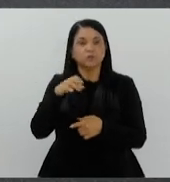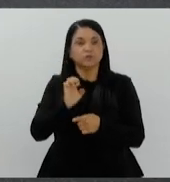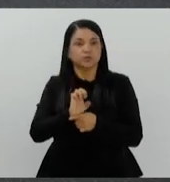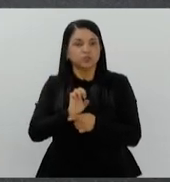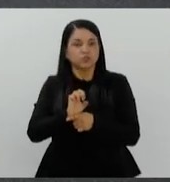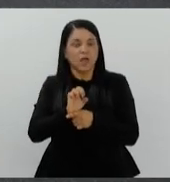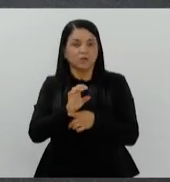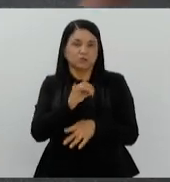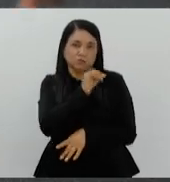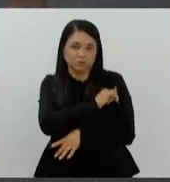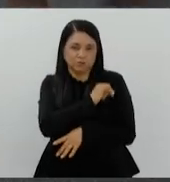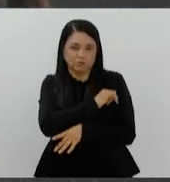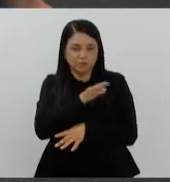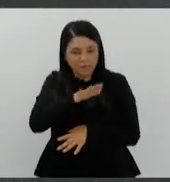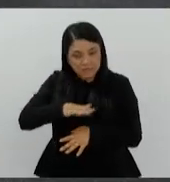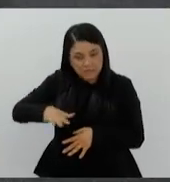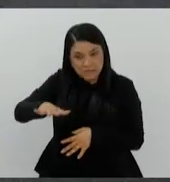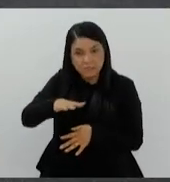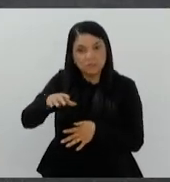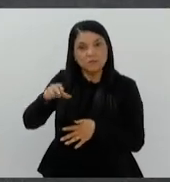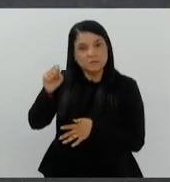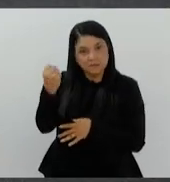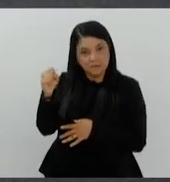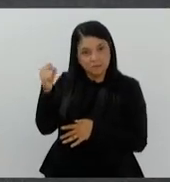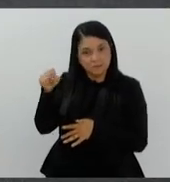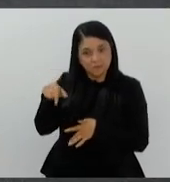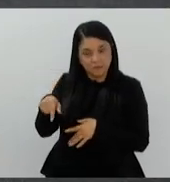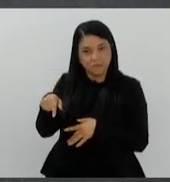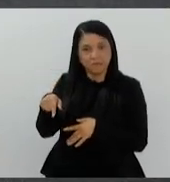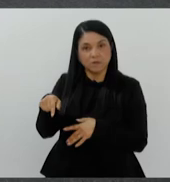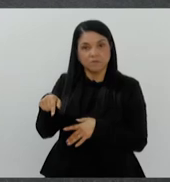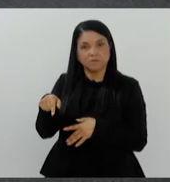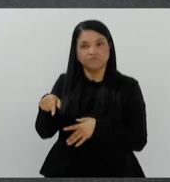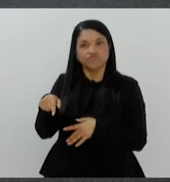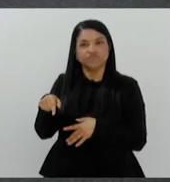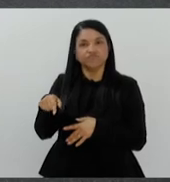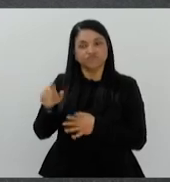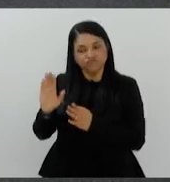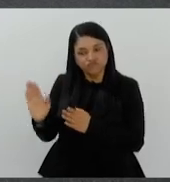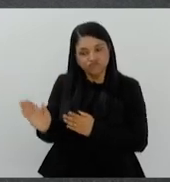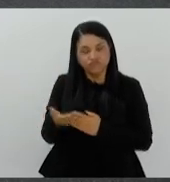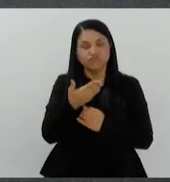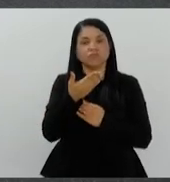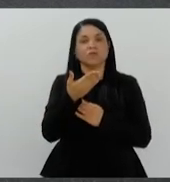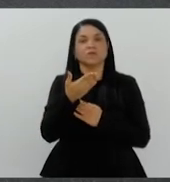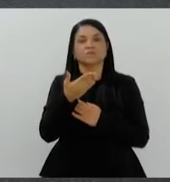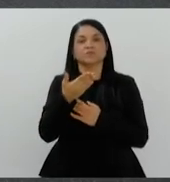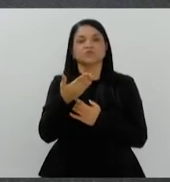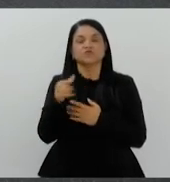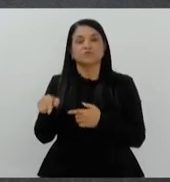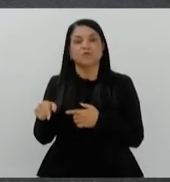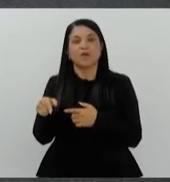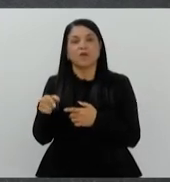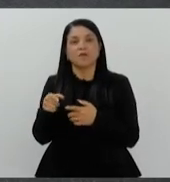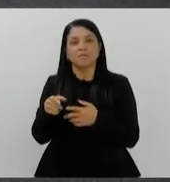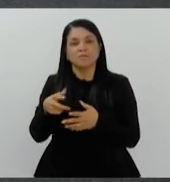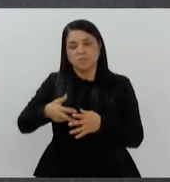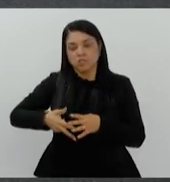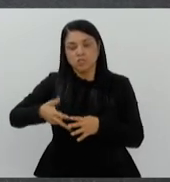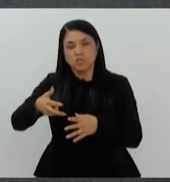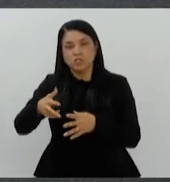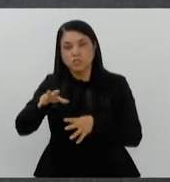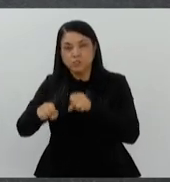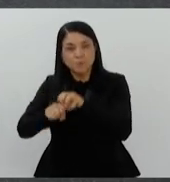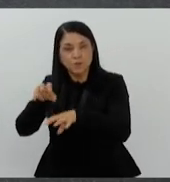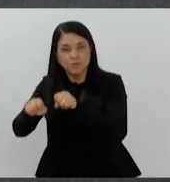todo. Nessa região, inclusive, a gente destruiu fornos ilegais de carvão, viu, Tia Ju? Tinha desmatamento,